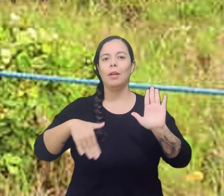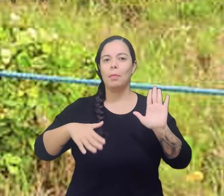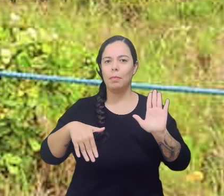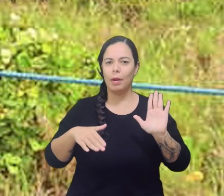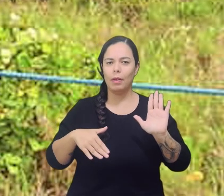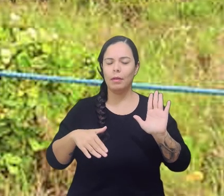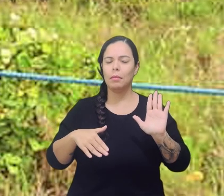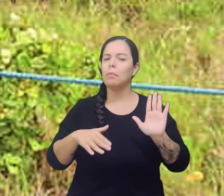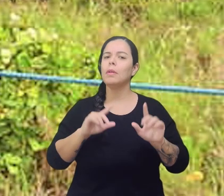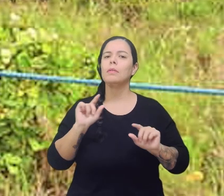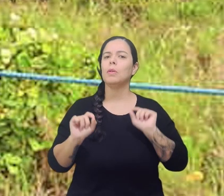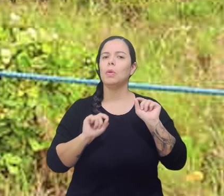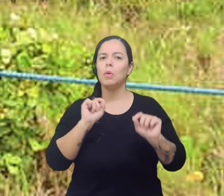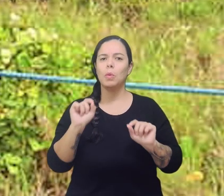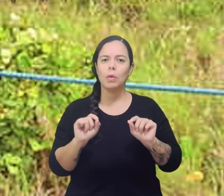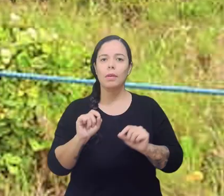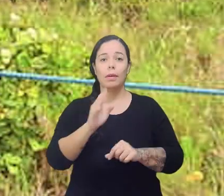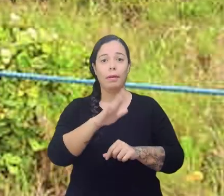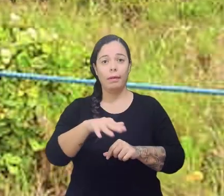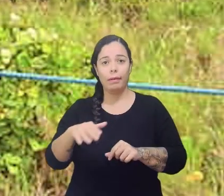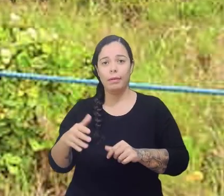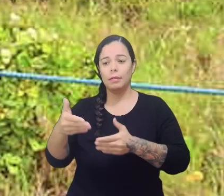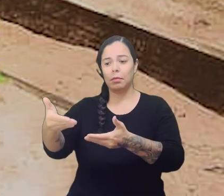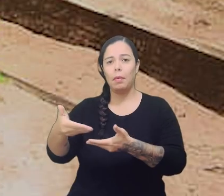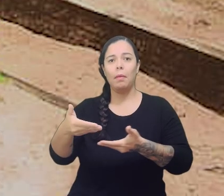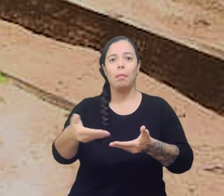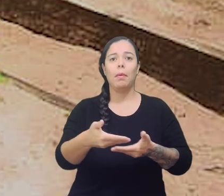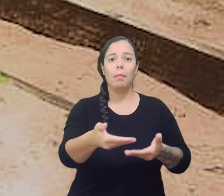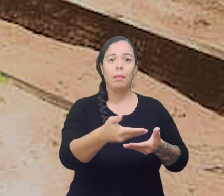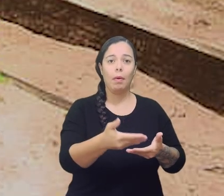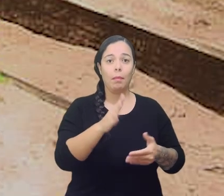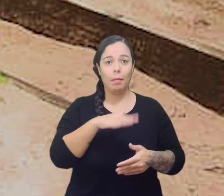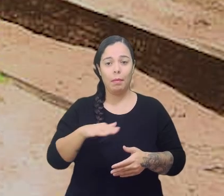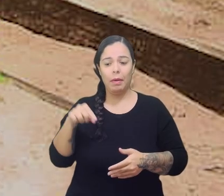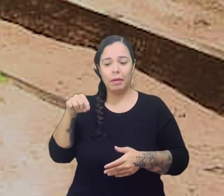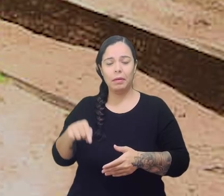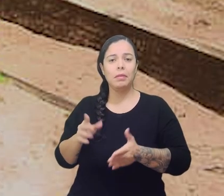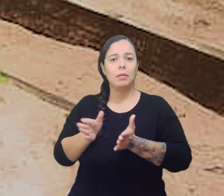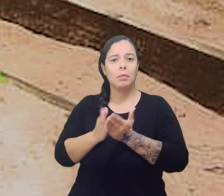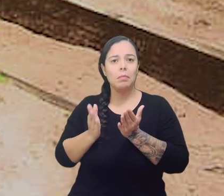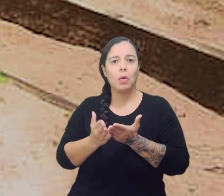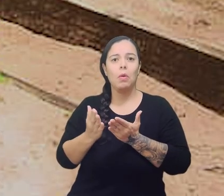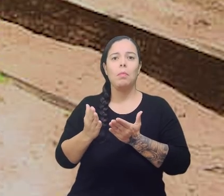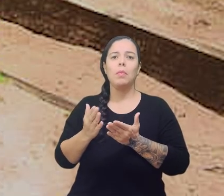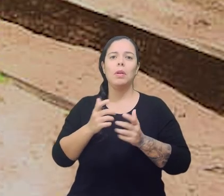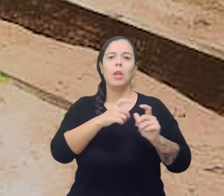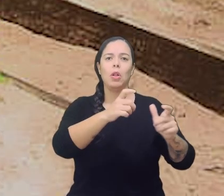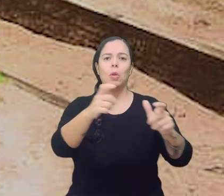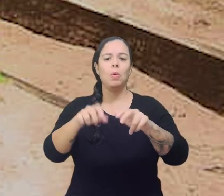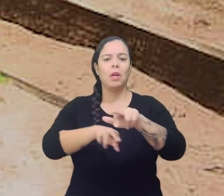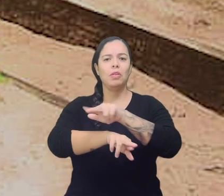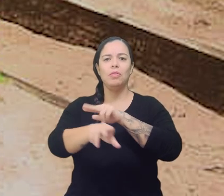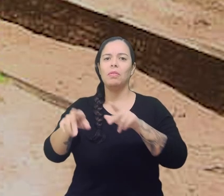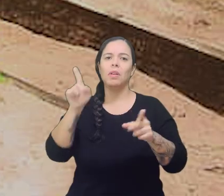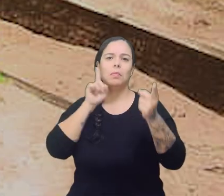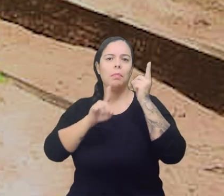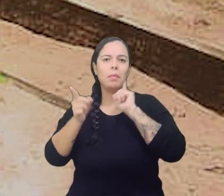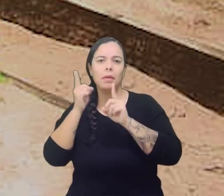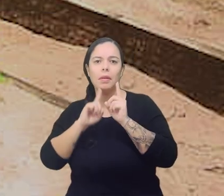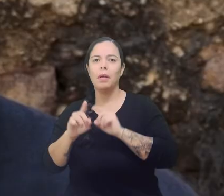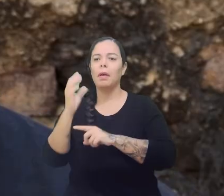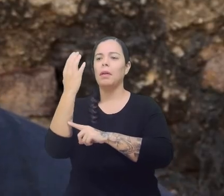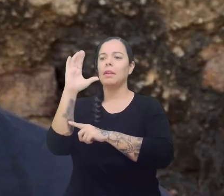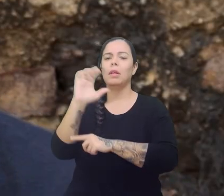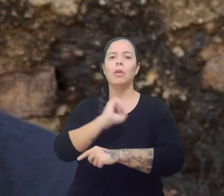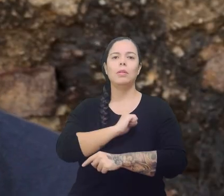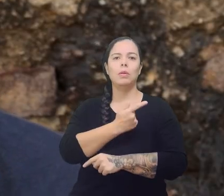crianças de baixa renda, de vários lugares, Maricá, Niterói, São Gonçalo, e apresentava os esportes náuticos, deixava